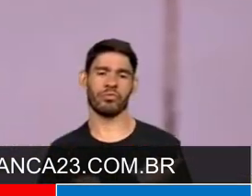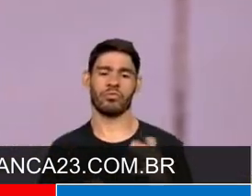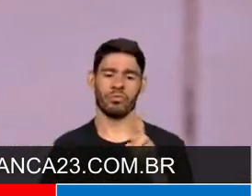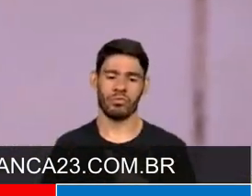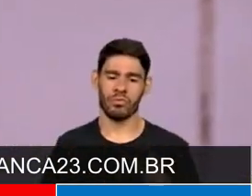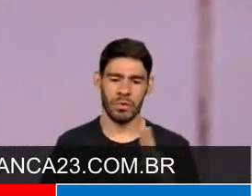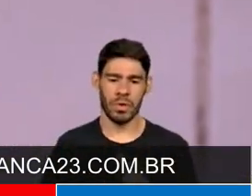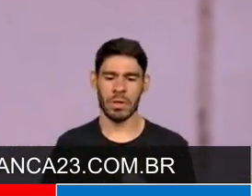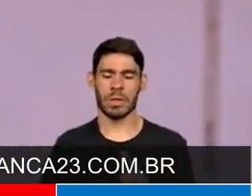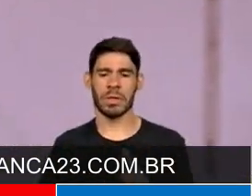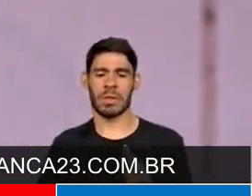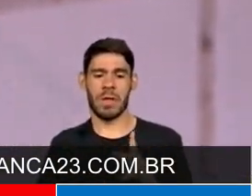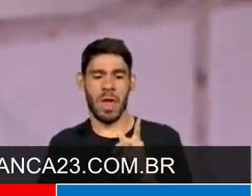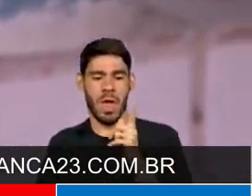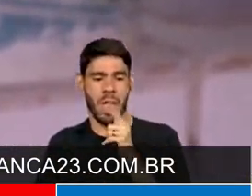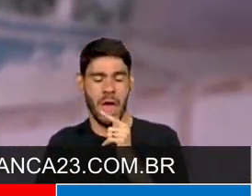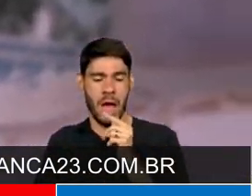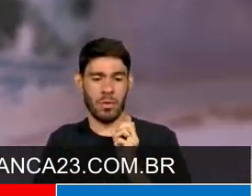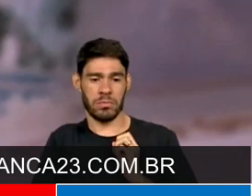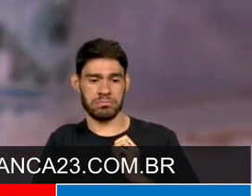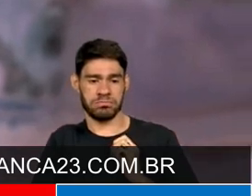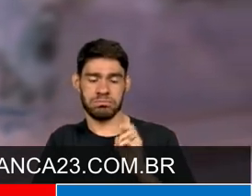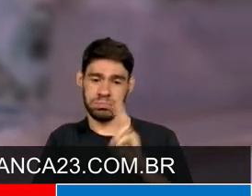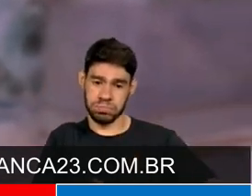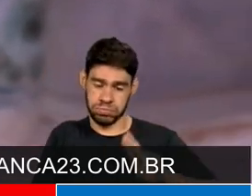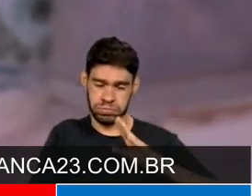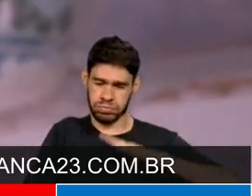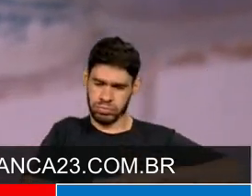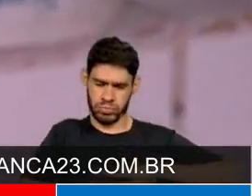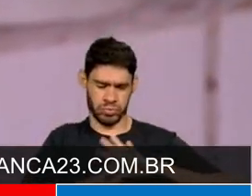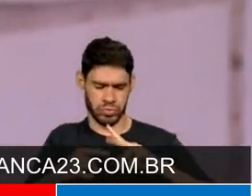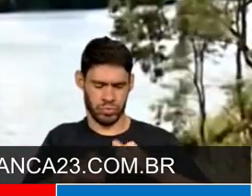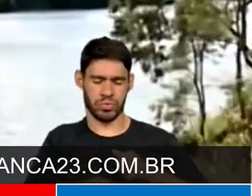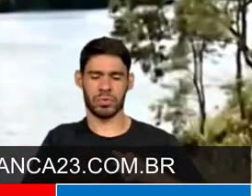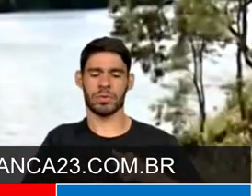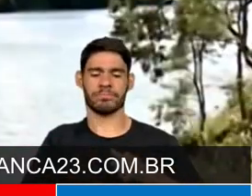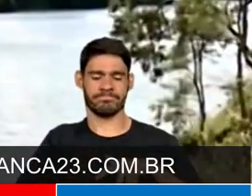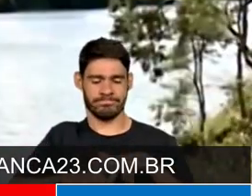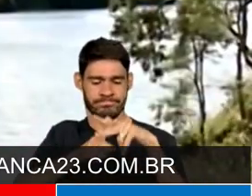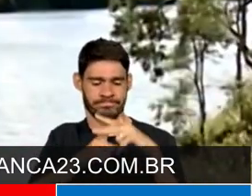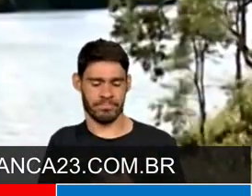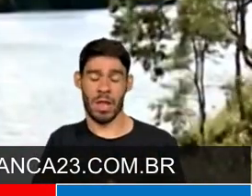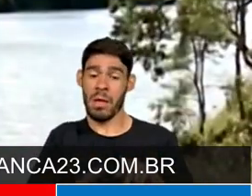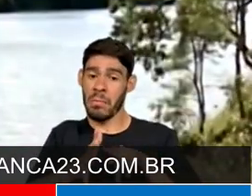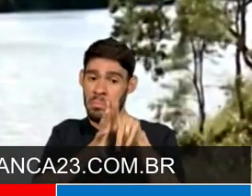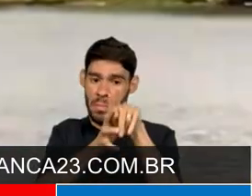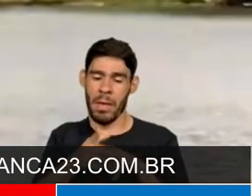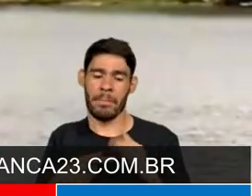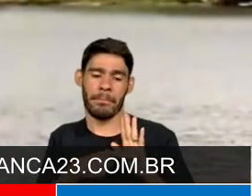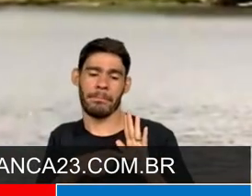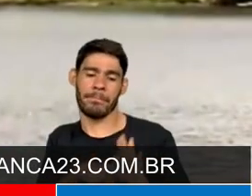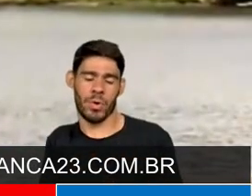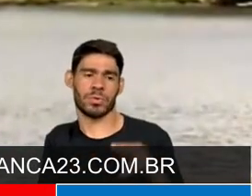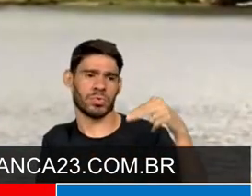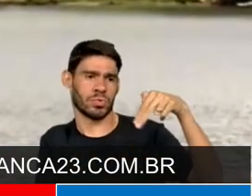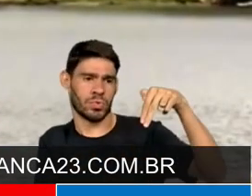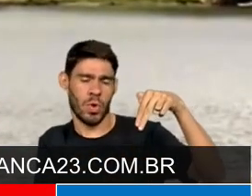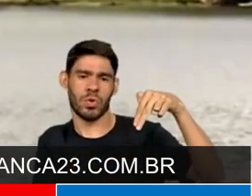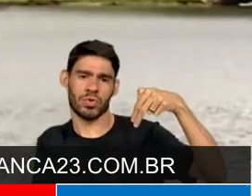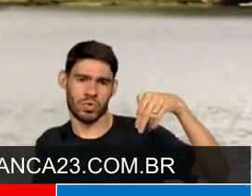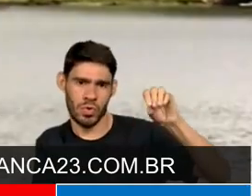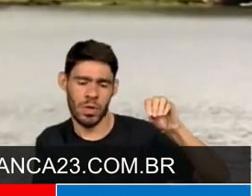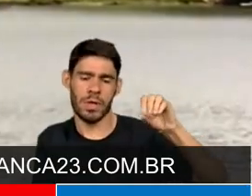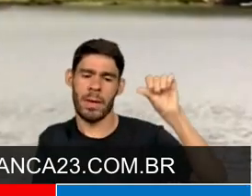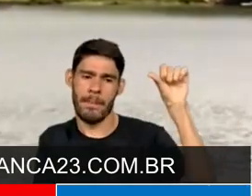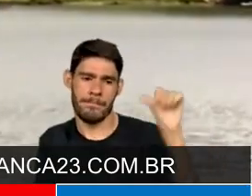para o bombeamento dessa água, tudo isso está no custo operacional. A pesquisa mostra que no norte e no nordeste estão